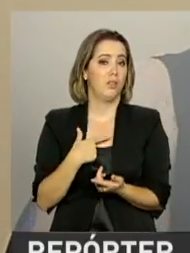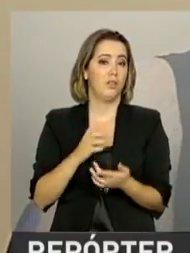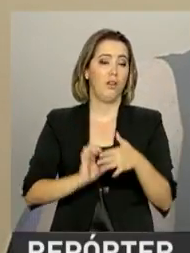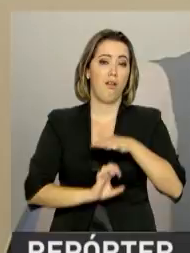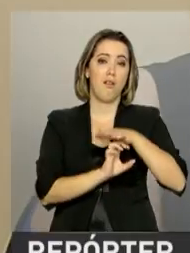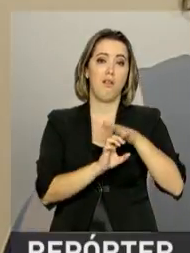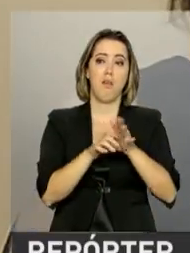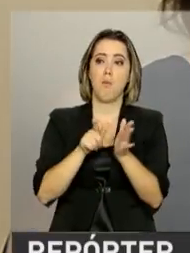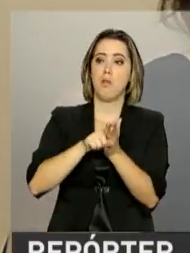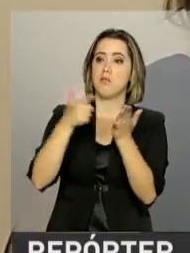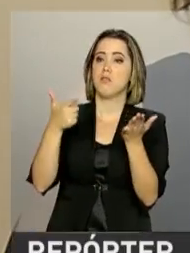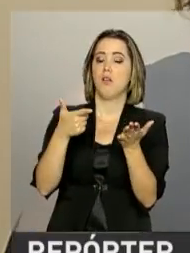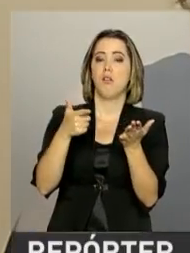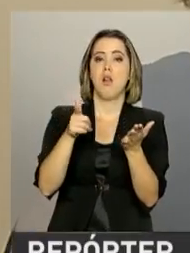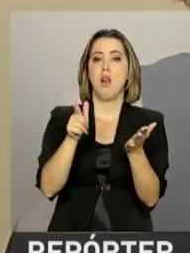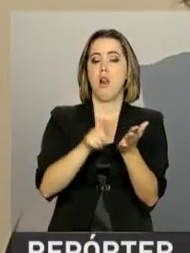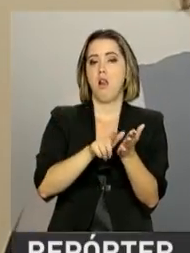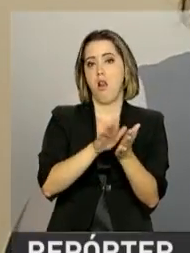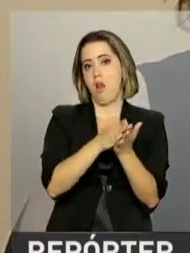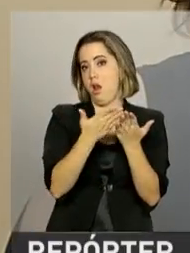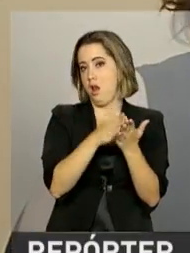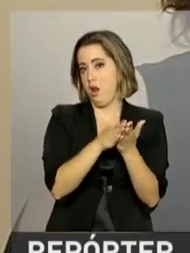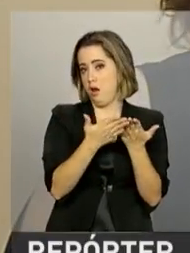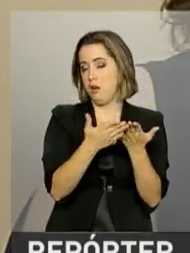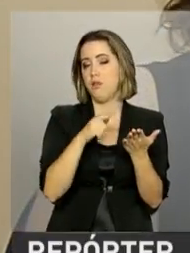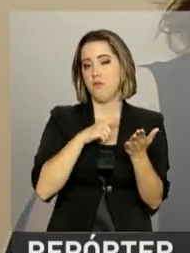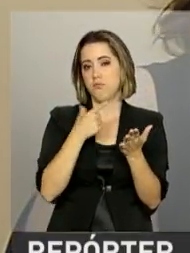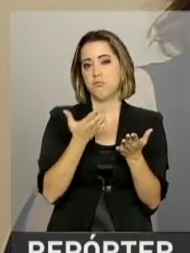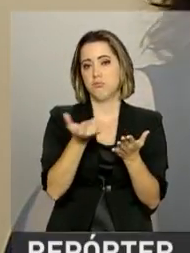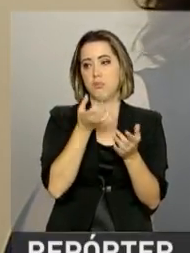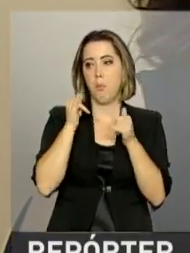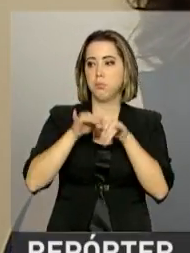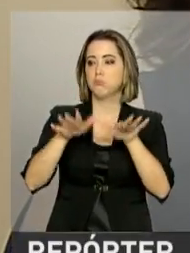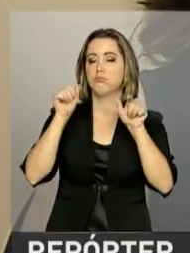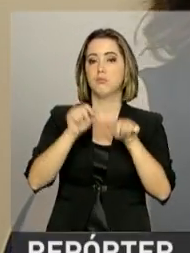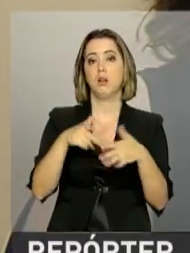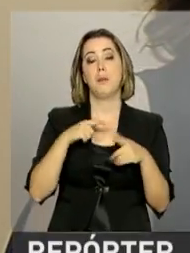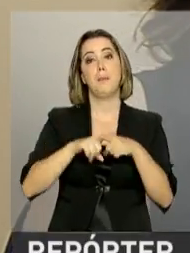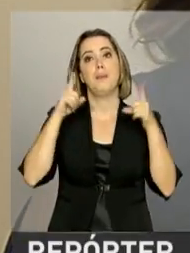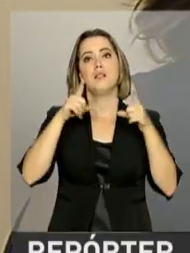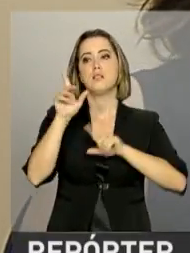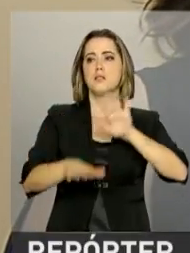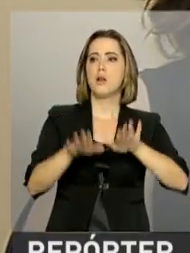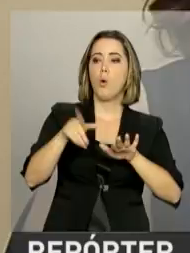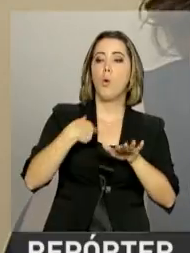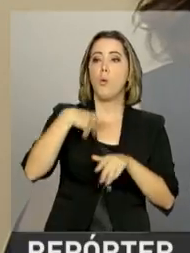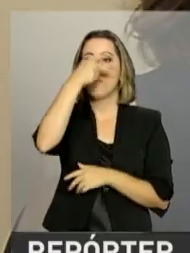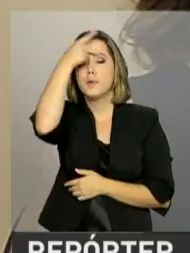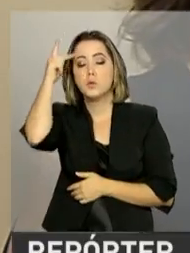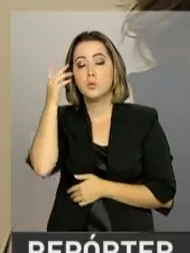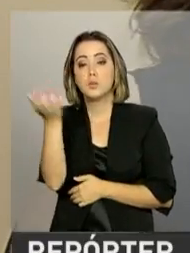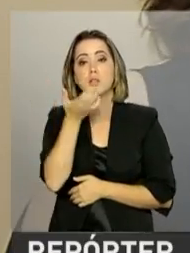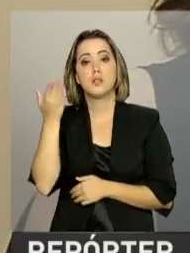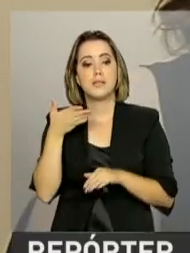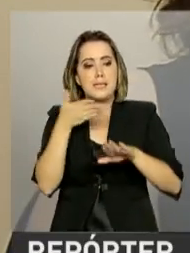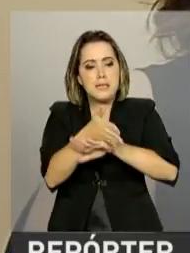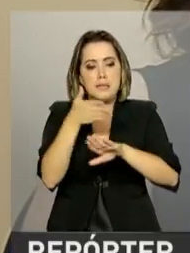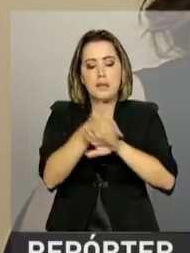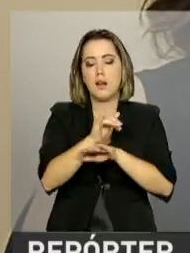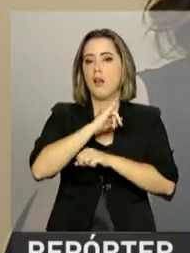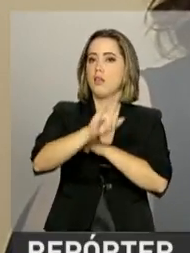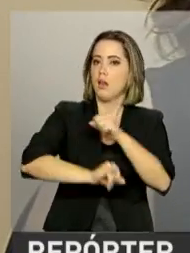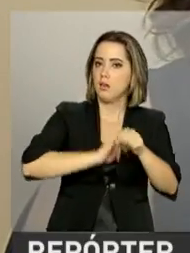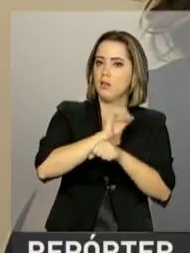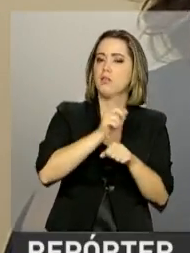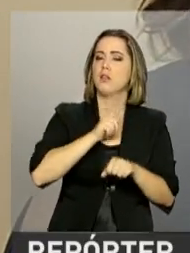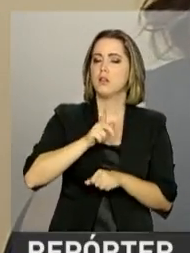outras publicações. Então, qualquer pessoa de qualquer lugar que tenha acesso ao nosso site, à internet, poder ter